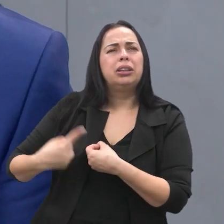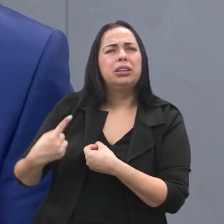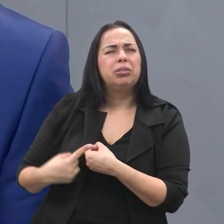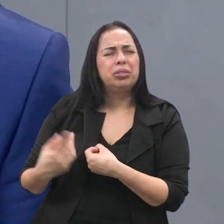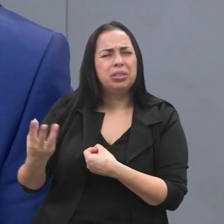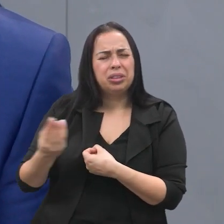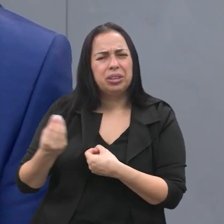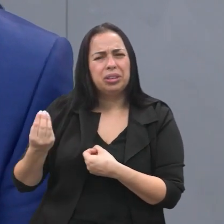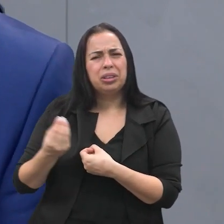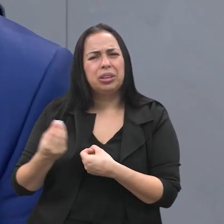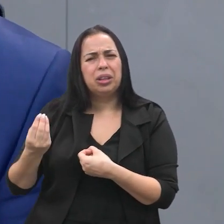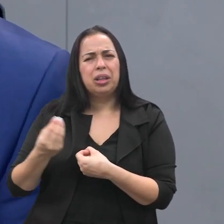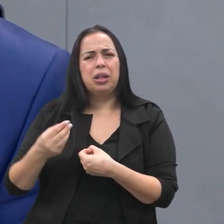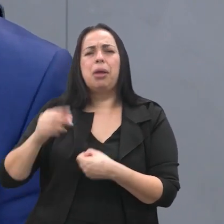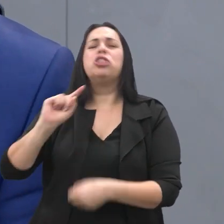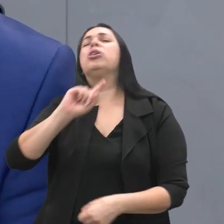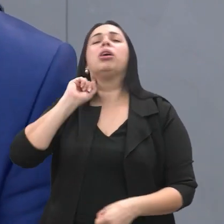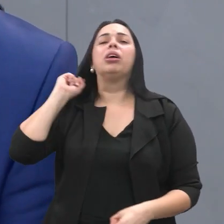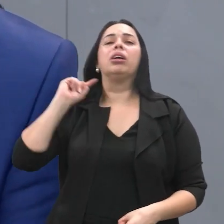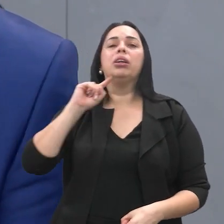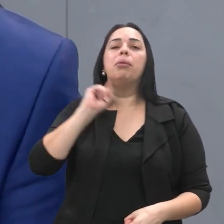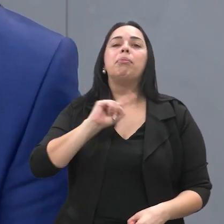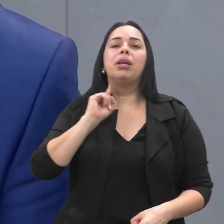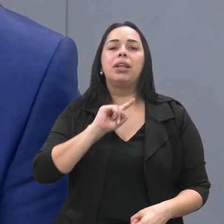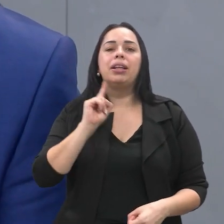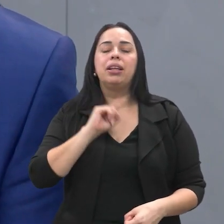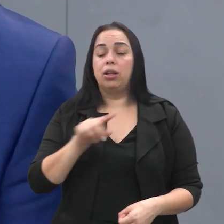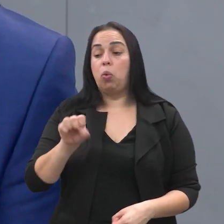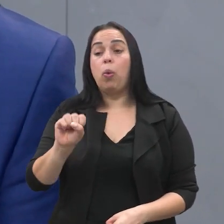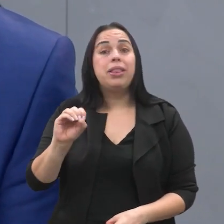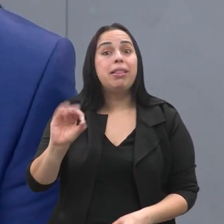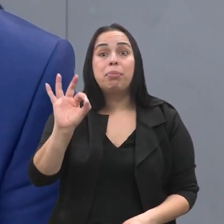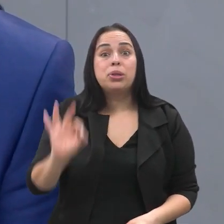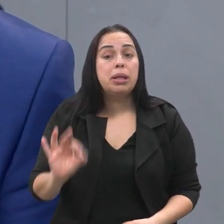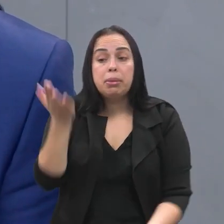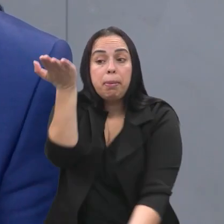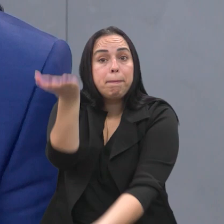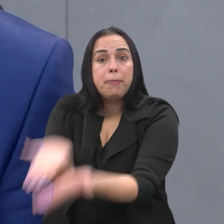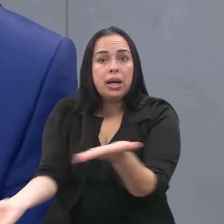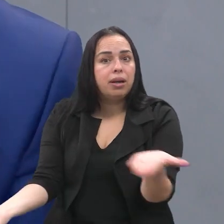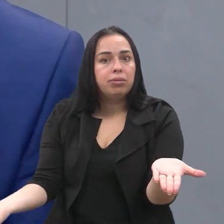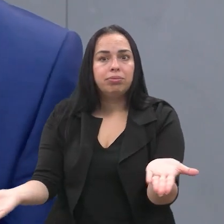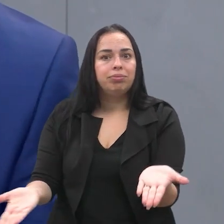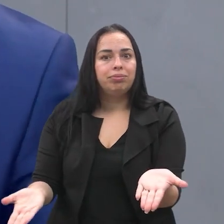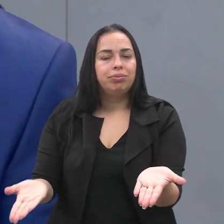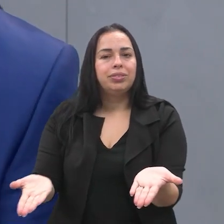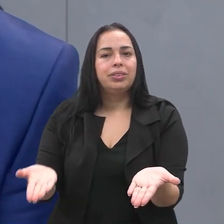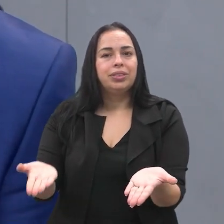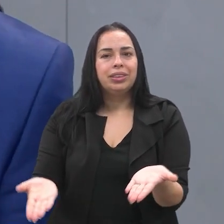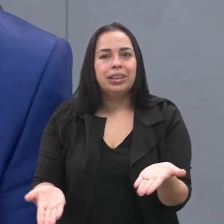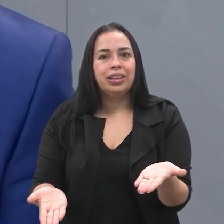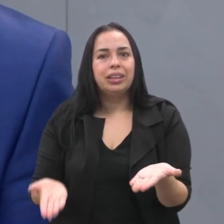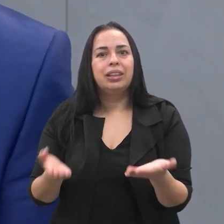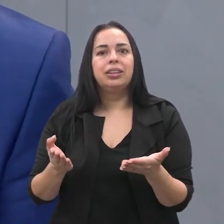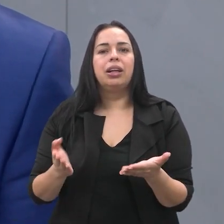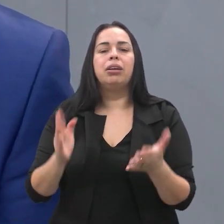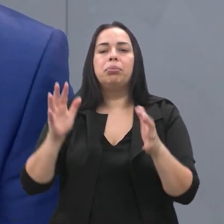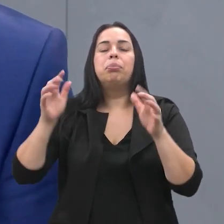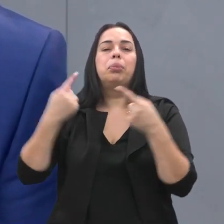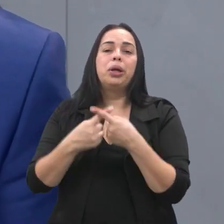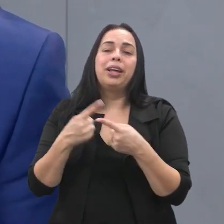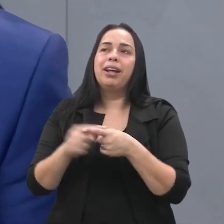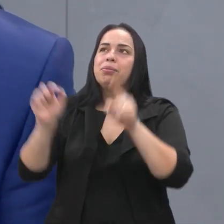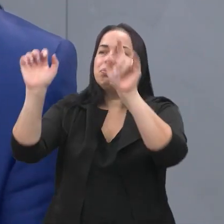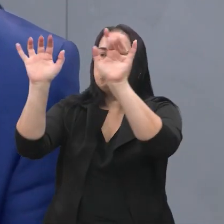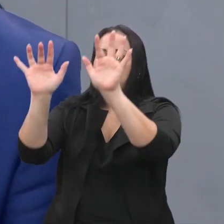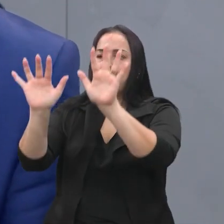município de... eu lembro que foi Patrocínio, eu acho que em Minas Gerais teve mais de 80% da perda da sua produção total. Então, houve um